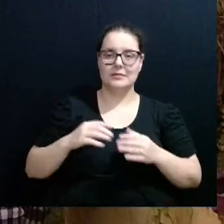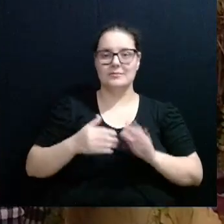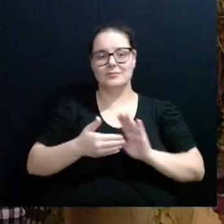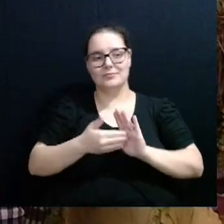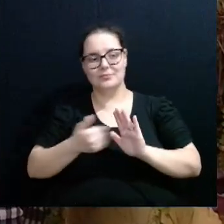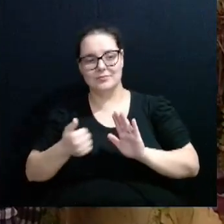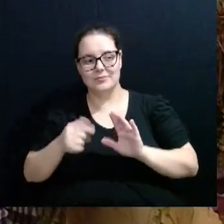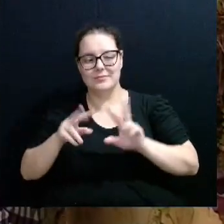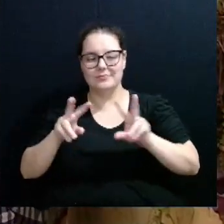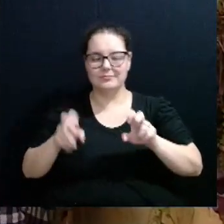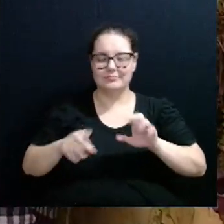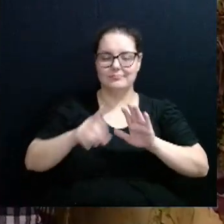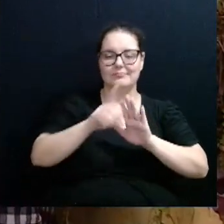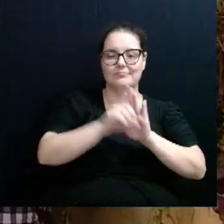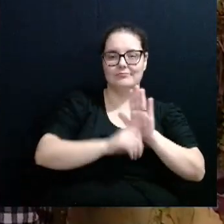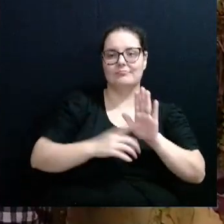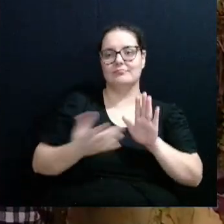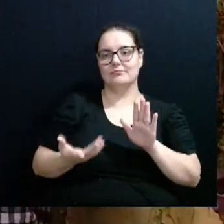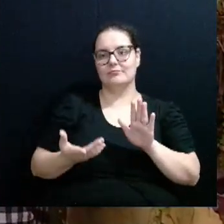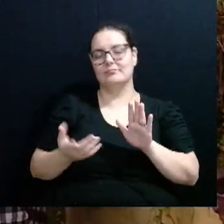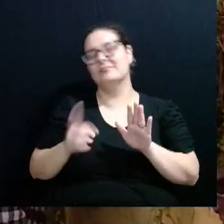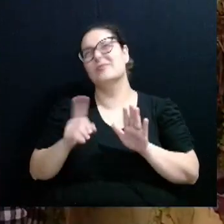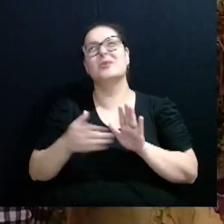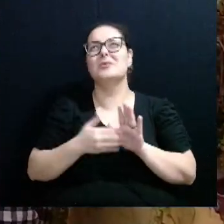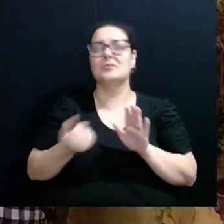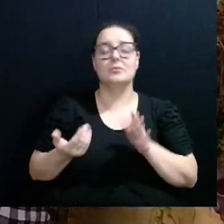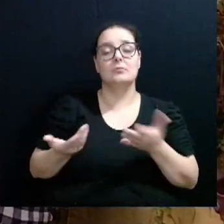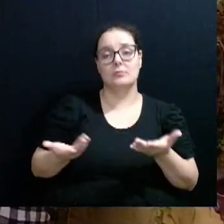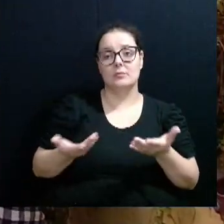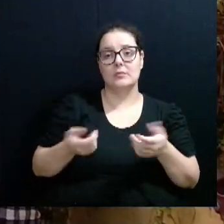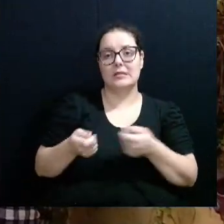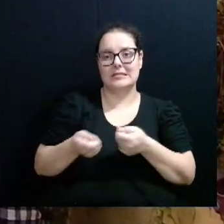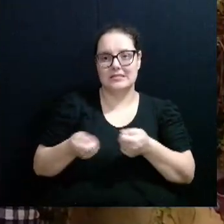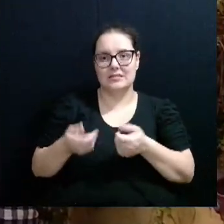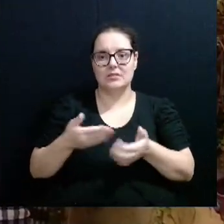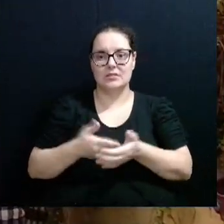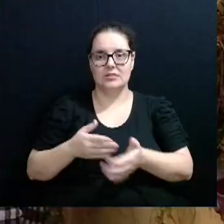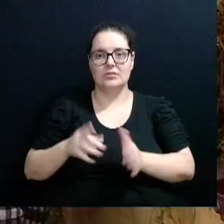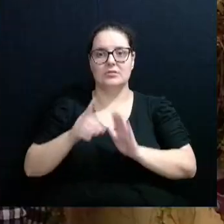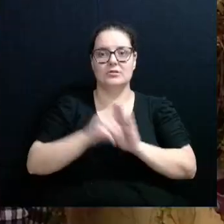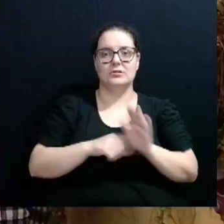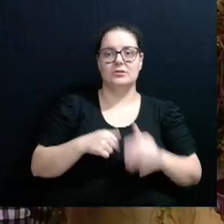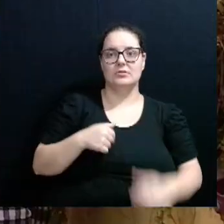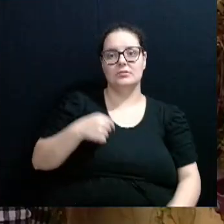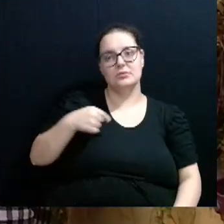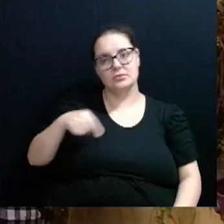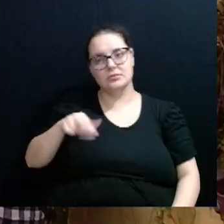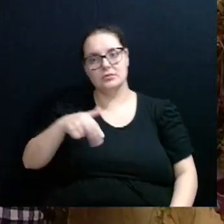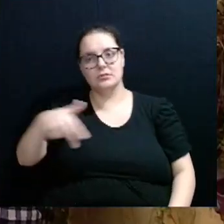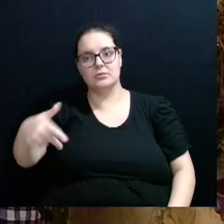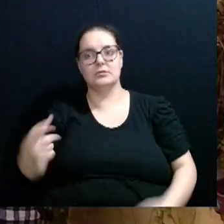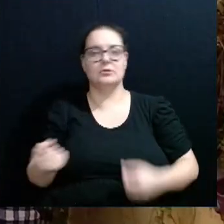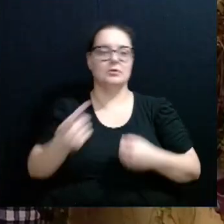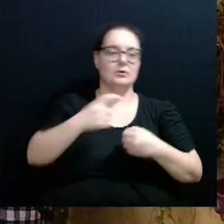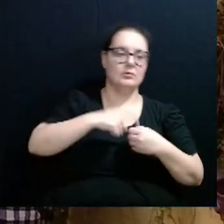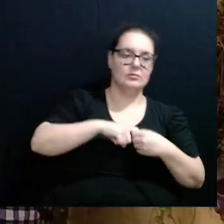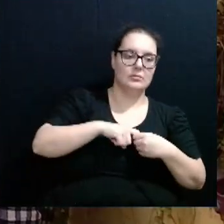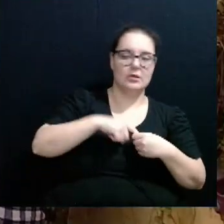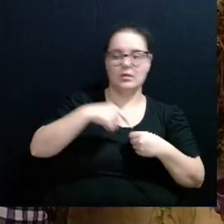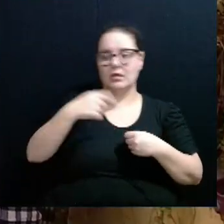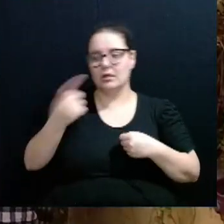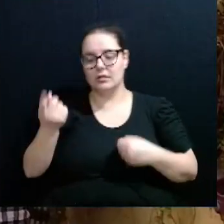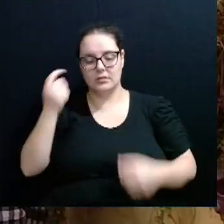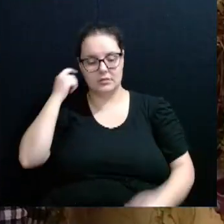assim, não que tira, mas deixa mais restrito o direito da gente sair, da gente ir, da gente voltar. É